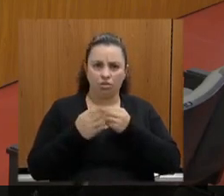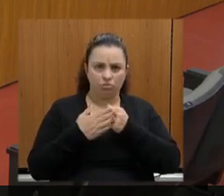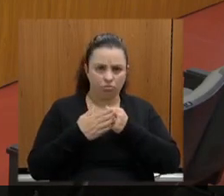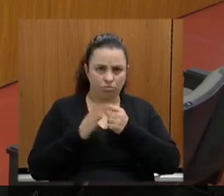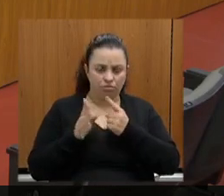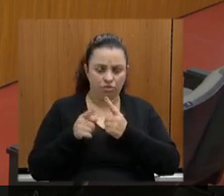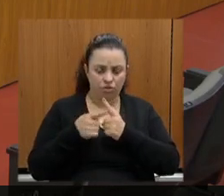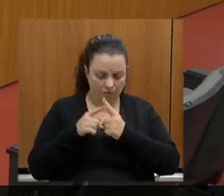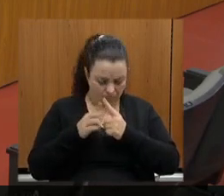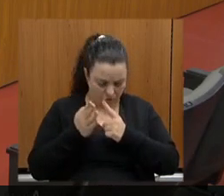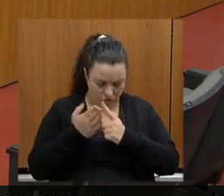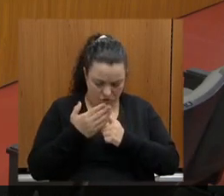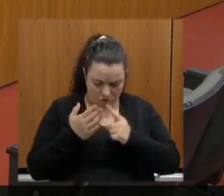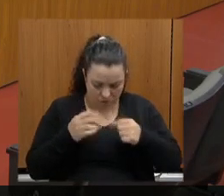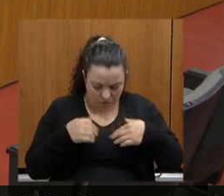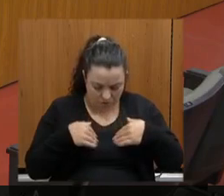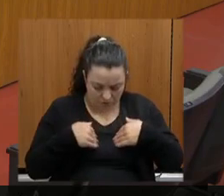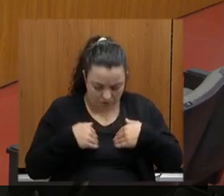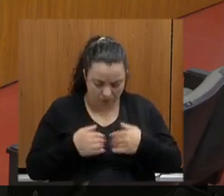é